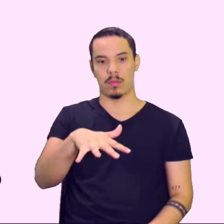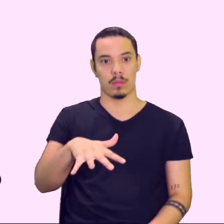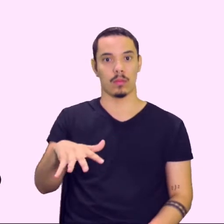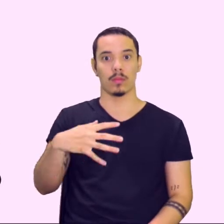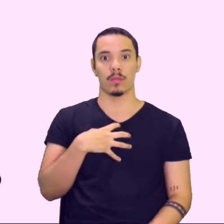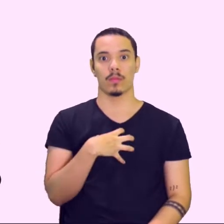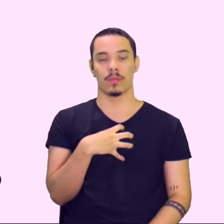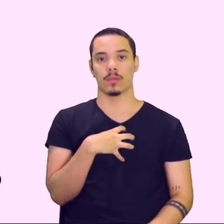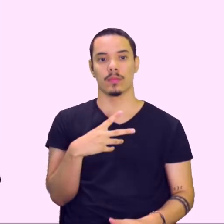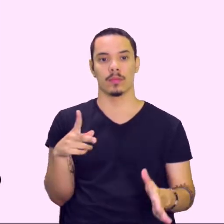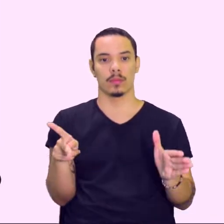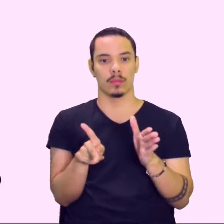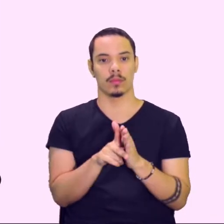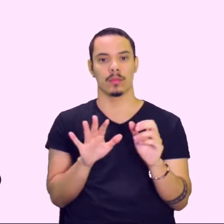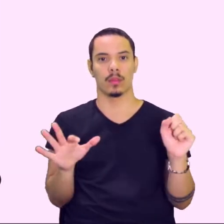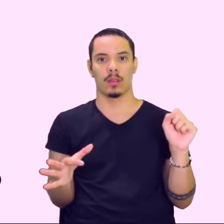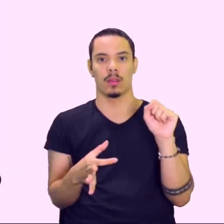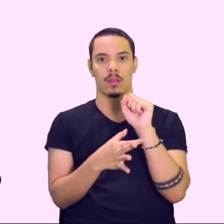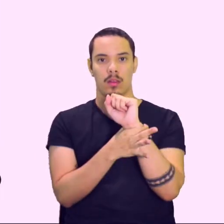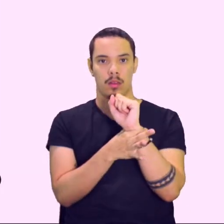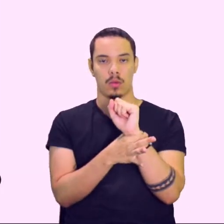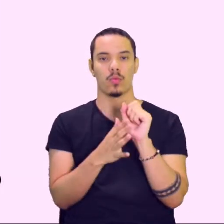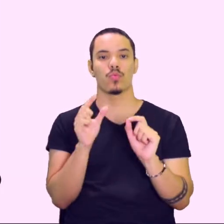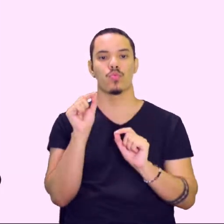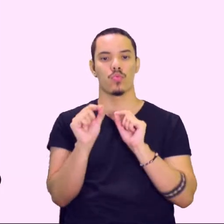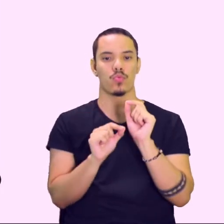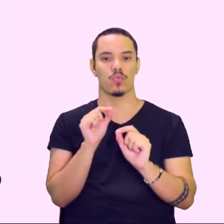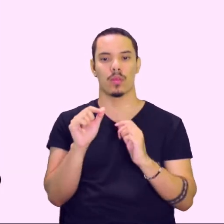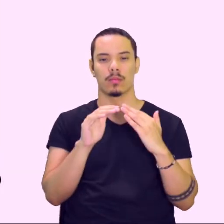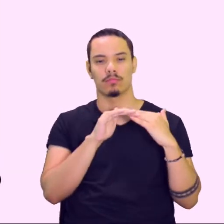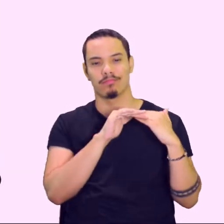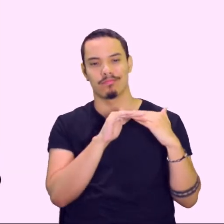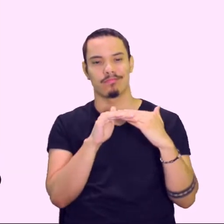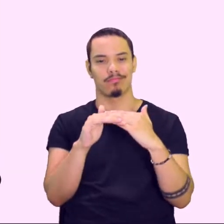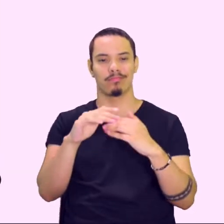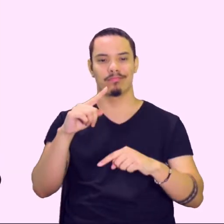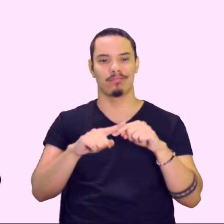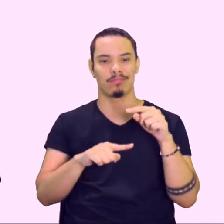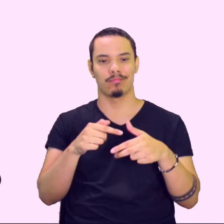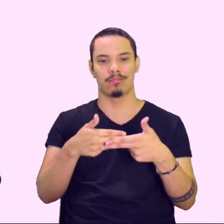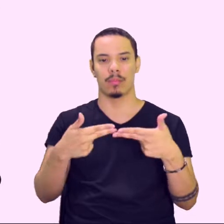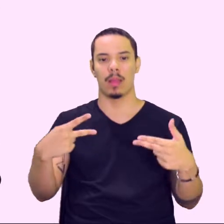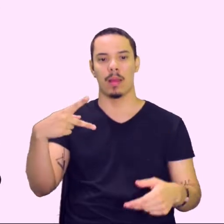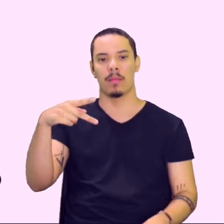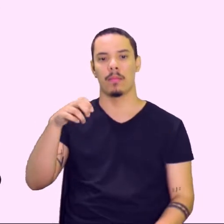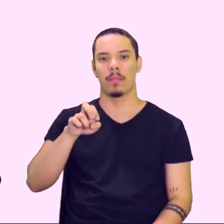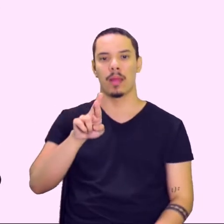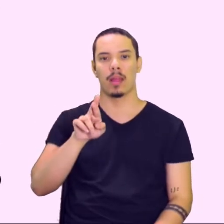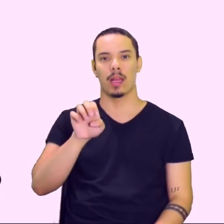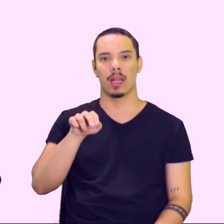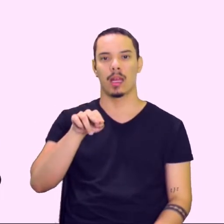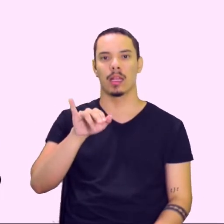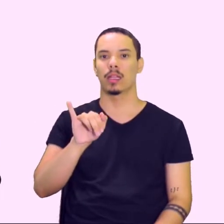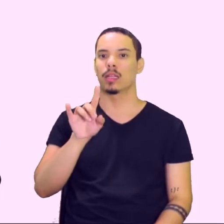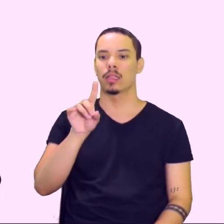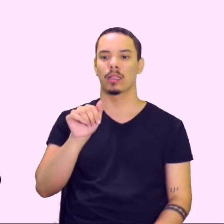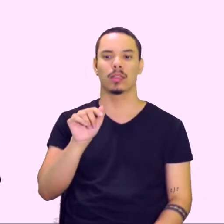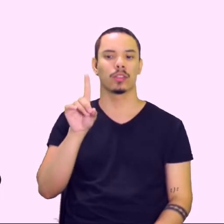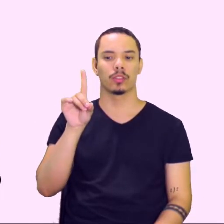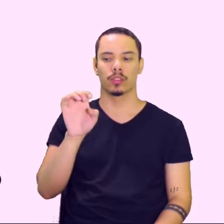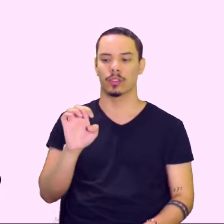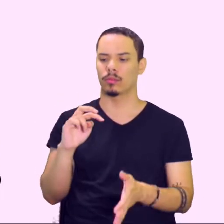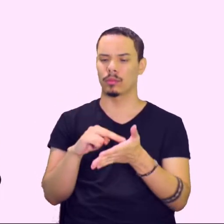maneira a garantir a perenidade dos recursos ambientais. Professor, apareceu uma palavra ali bonita, professor, que eu não sei o que